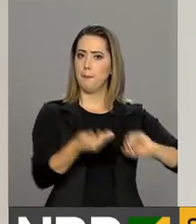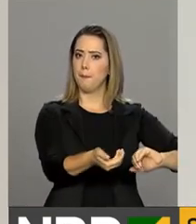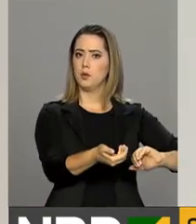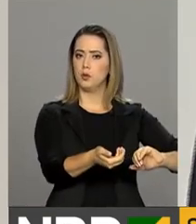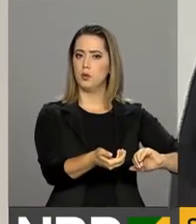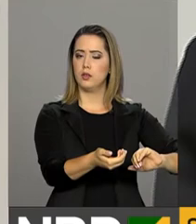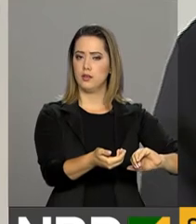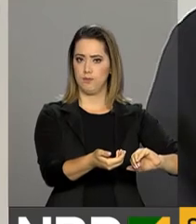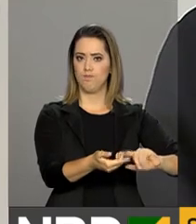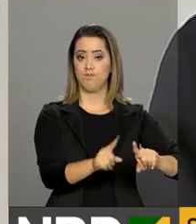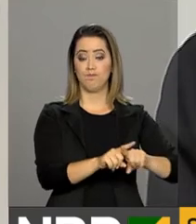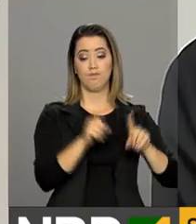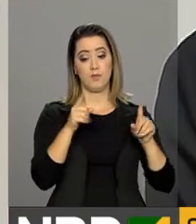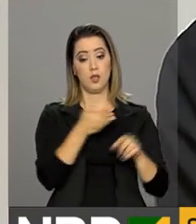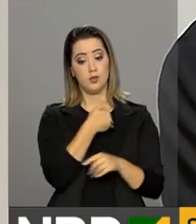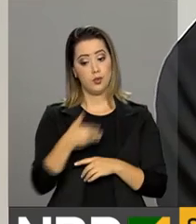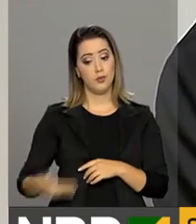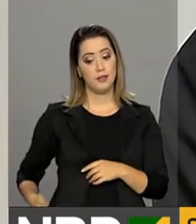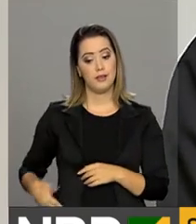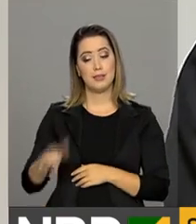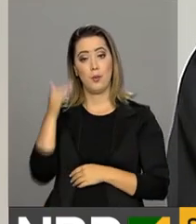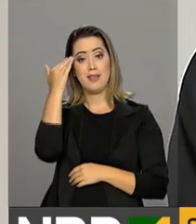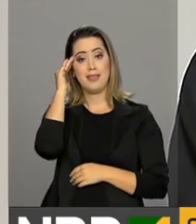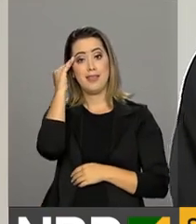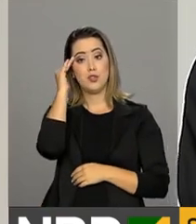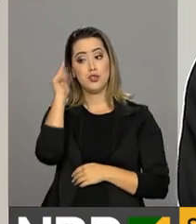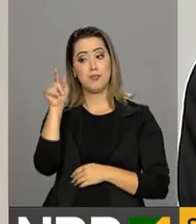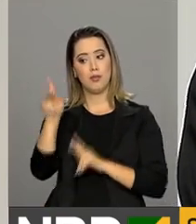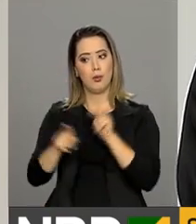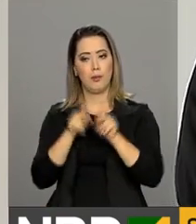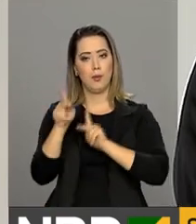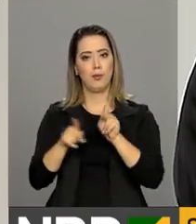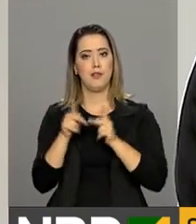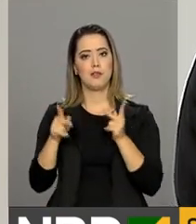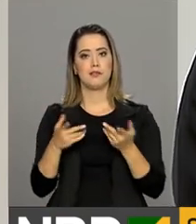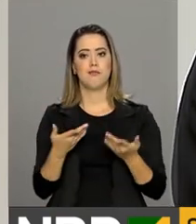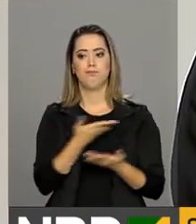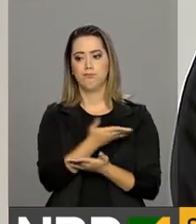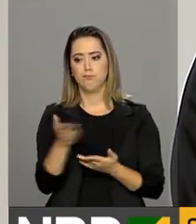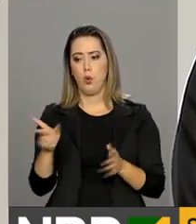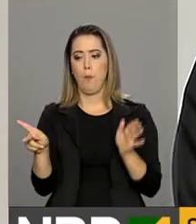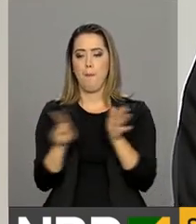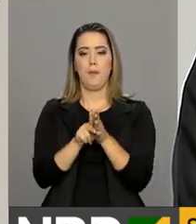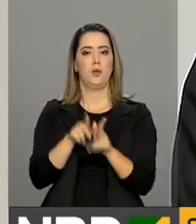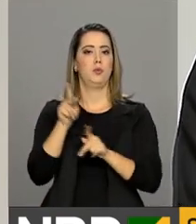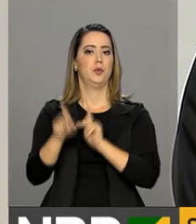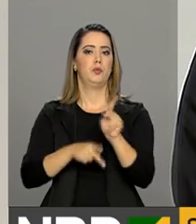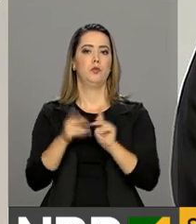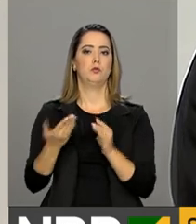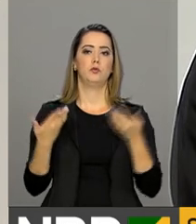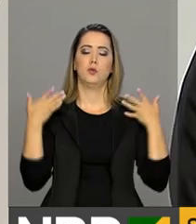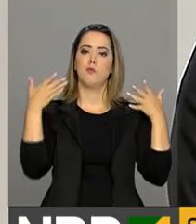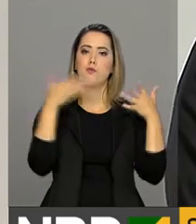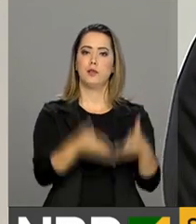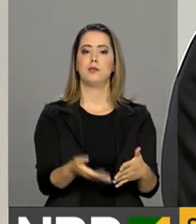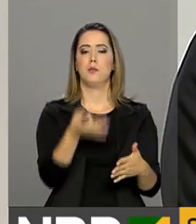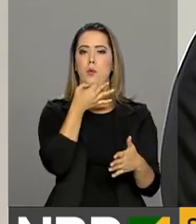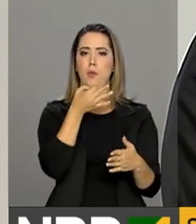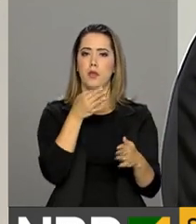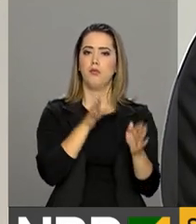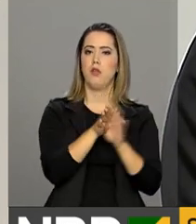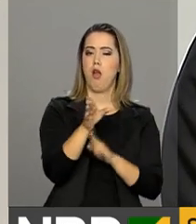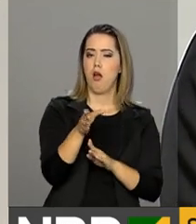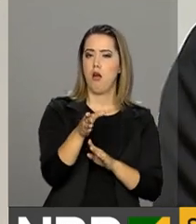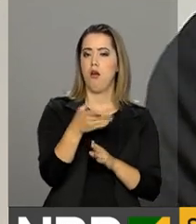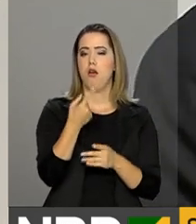governabilidade plena se dá pela compreensão popular e quando o próprio povo participa com as suas sugestões